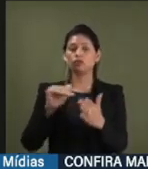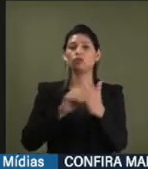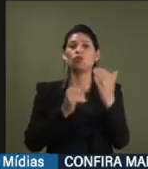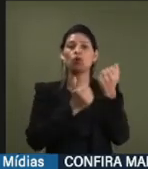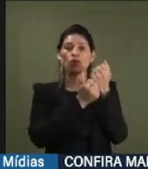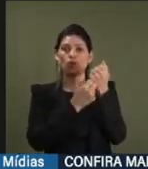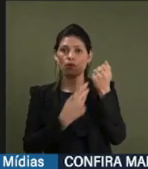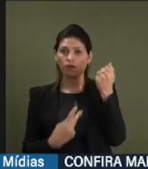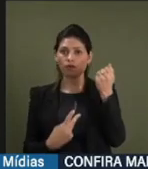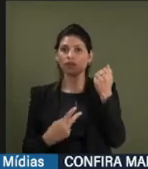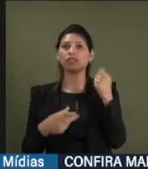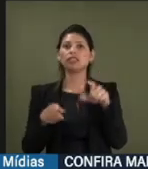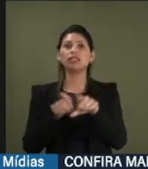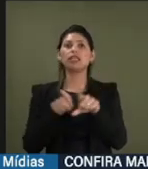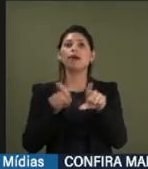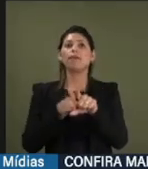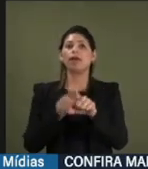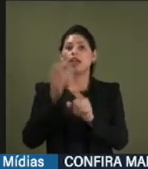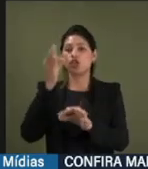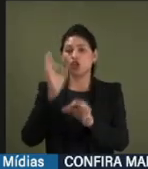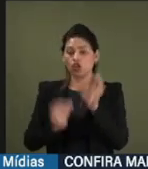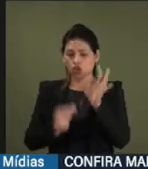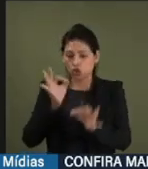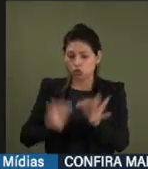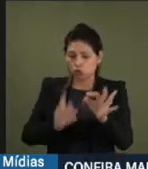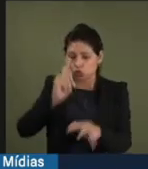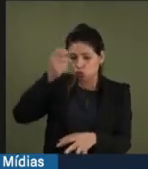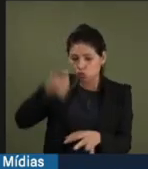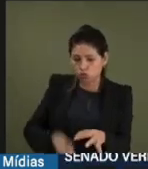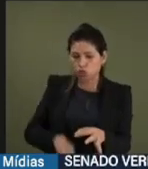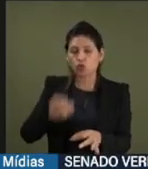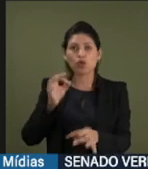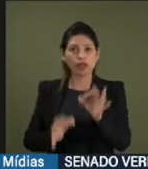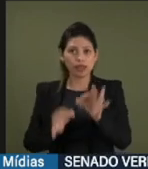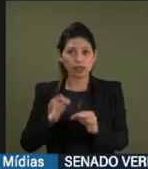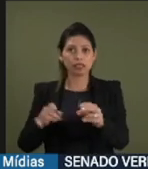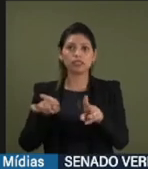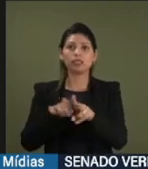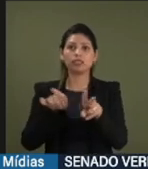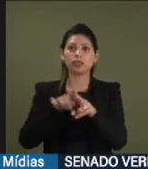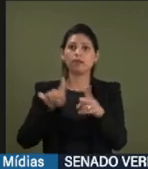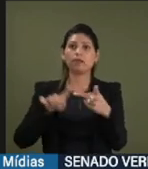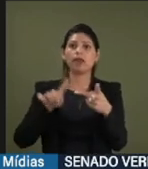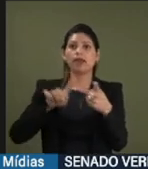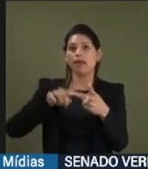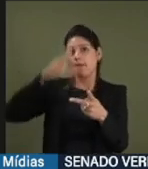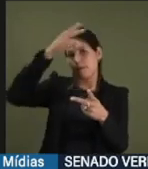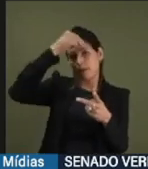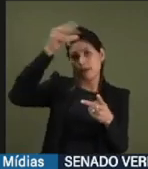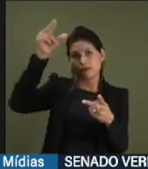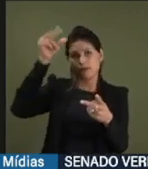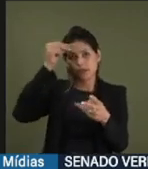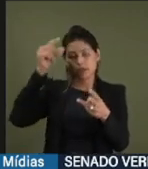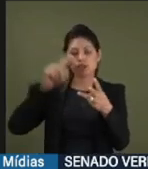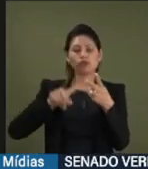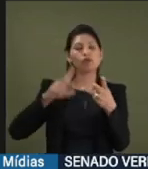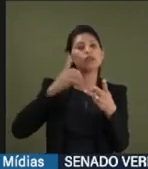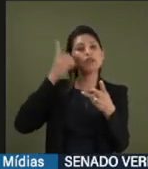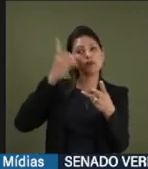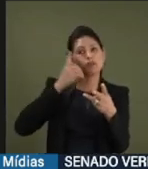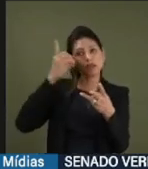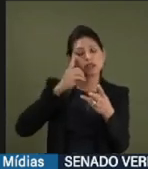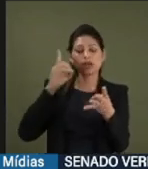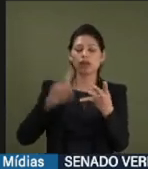juízes, promotores, prefeitos, procuradores, passando pelos senadores, deputados, ministros de